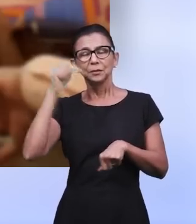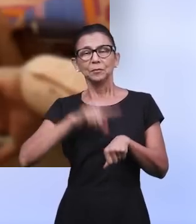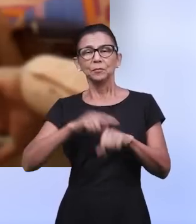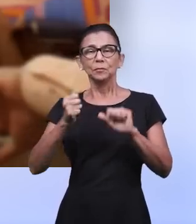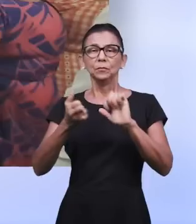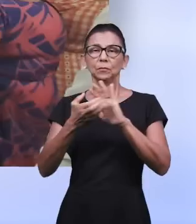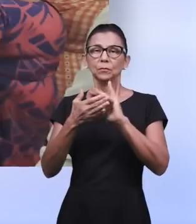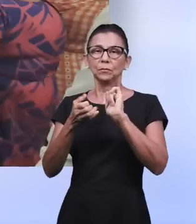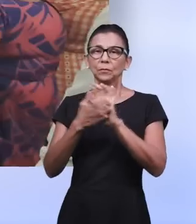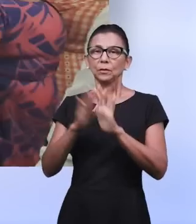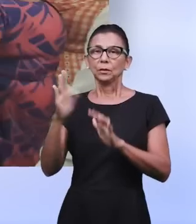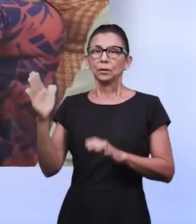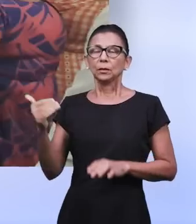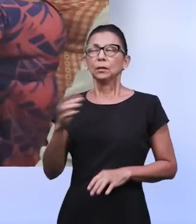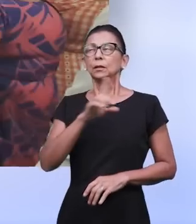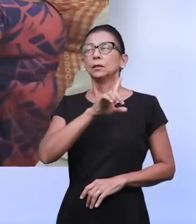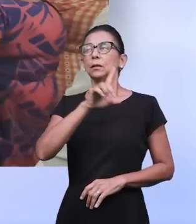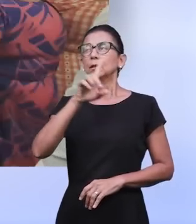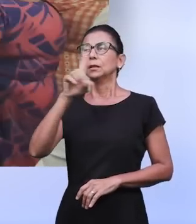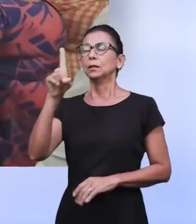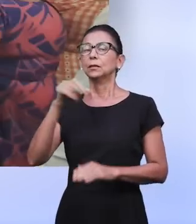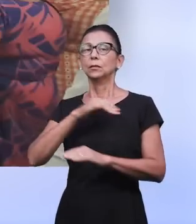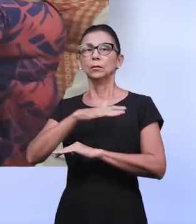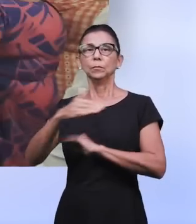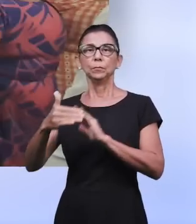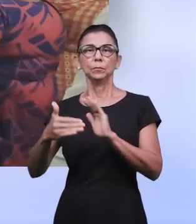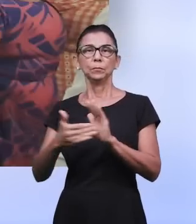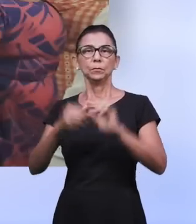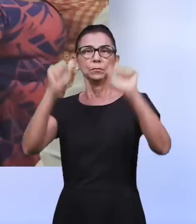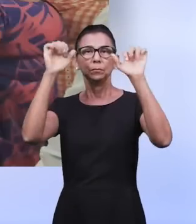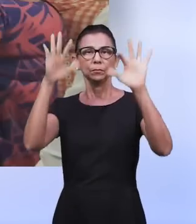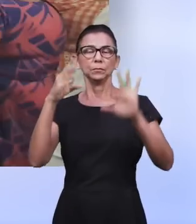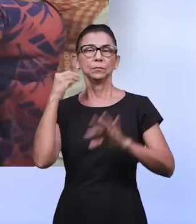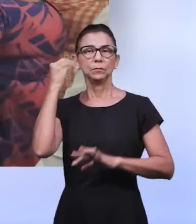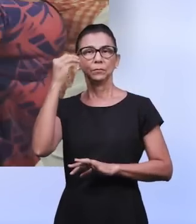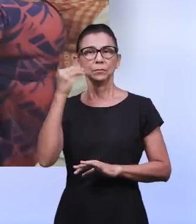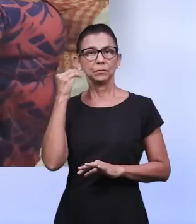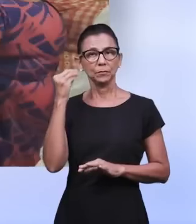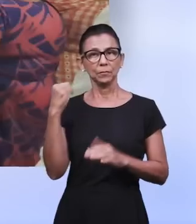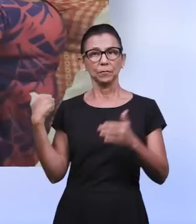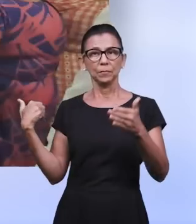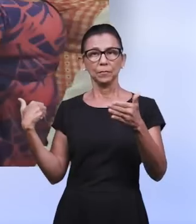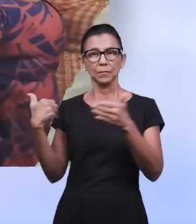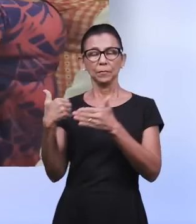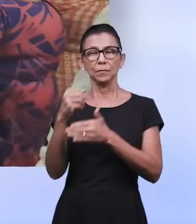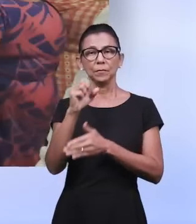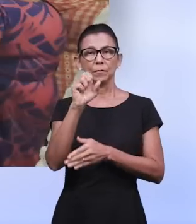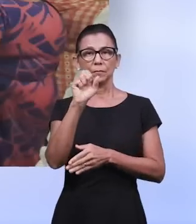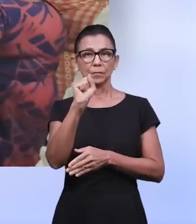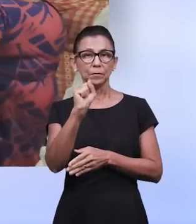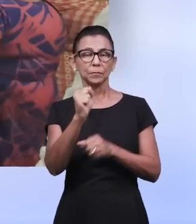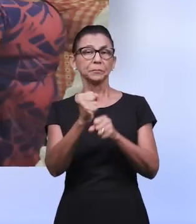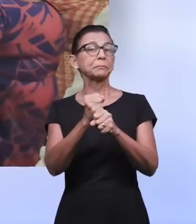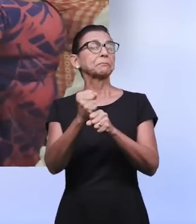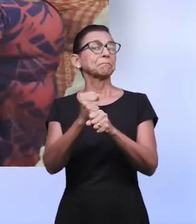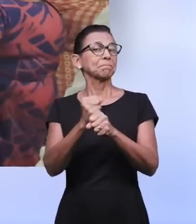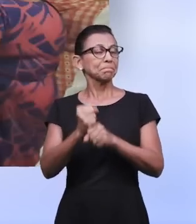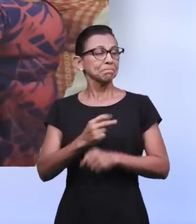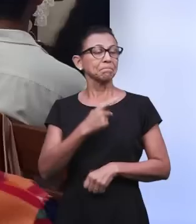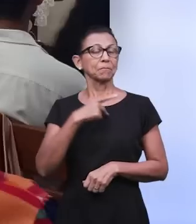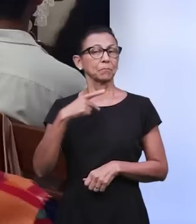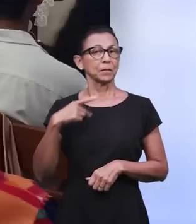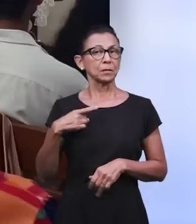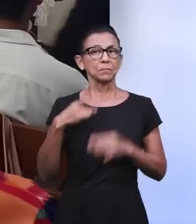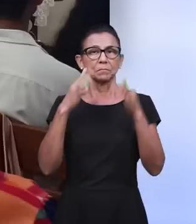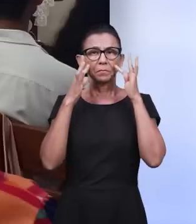de louvor, de adoração a Deus por todas as grandes experiências que Ele nos concedeu ao longo desses 8 anos. O pastor Wilson nos conta